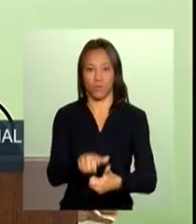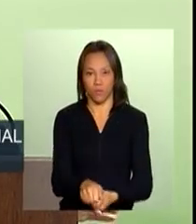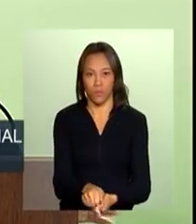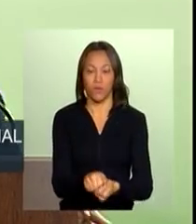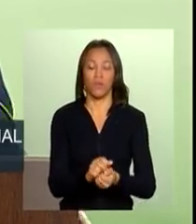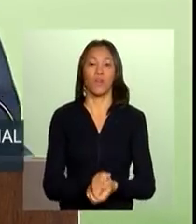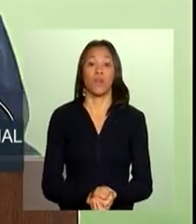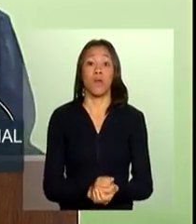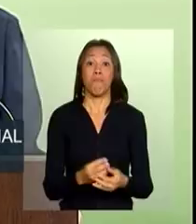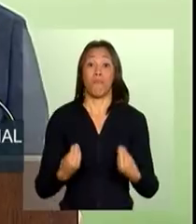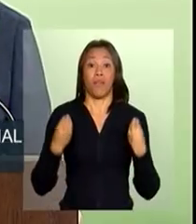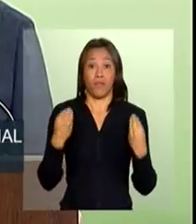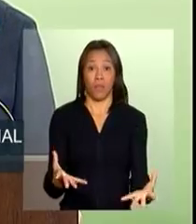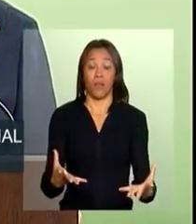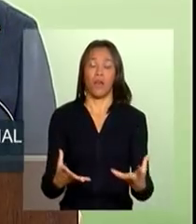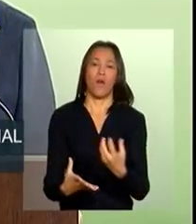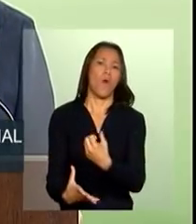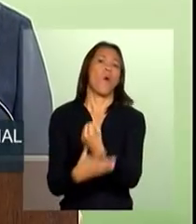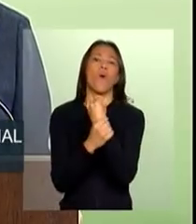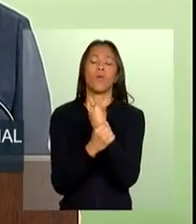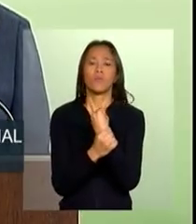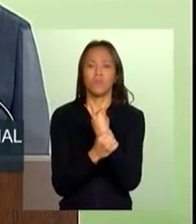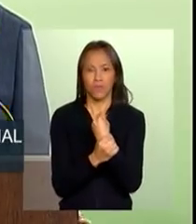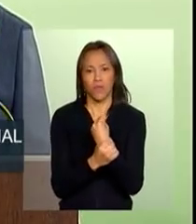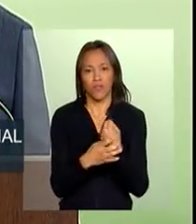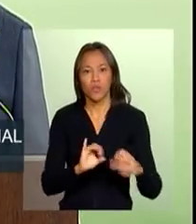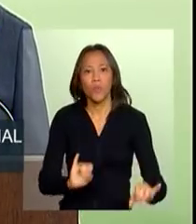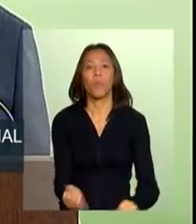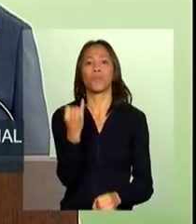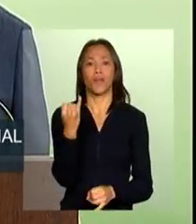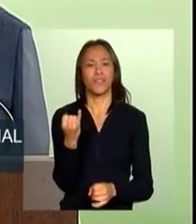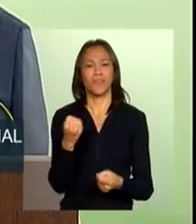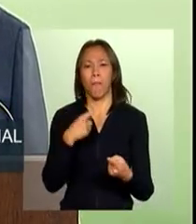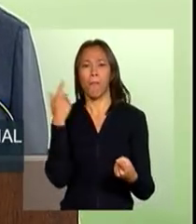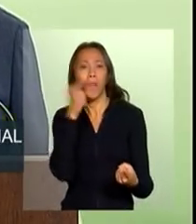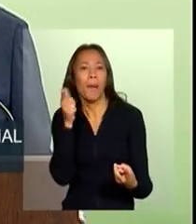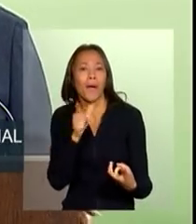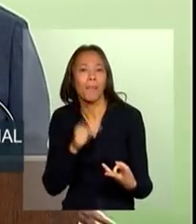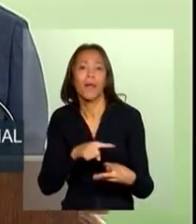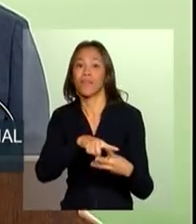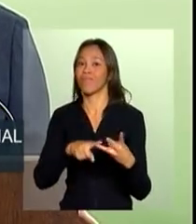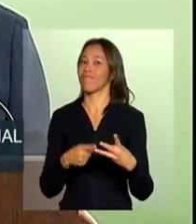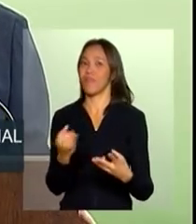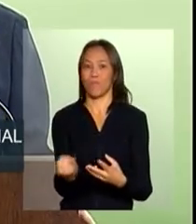Para segurar a igualdade de oportunidades, algumas conquistas são imprescindíveis.